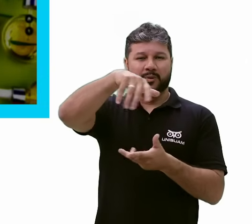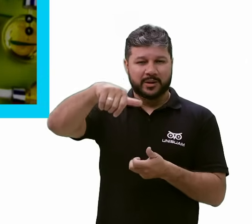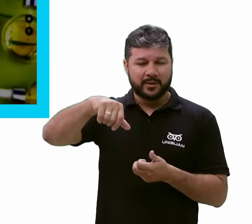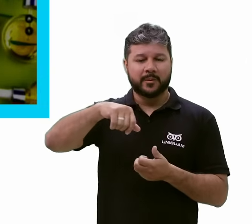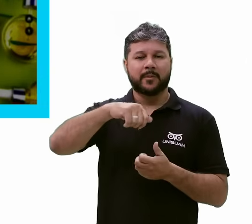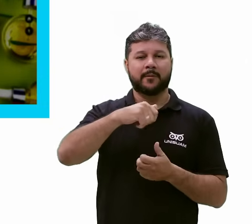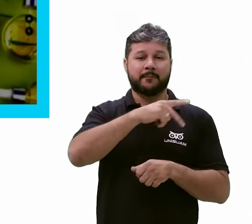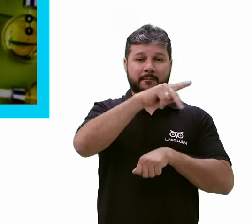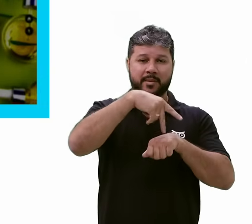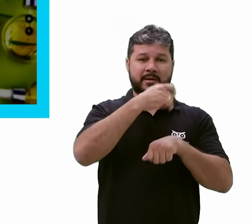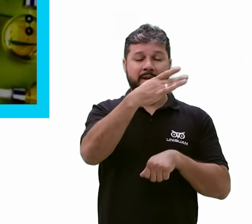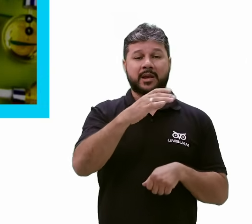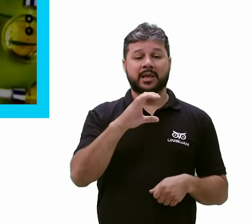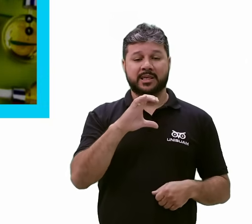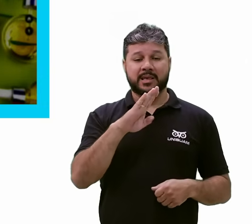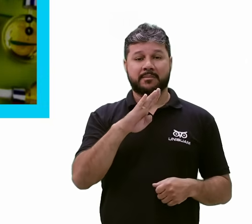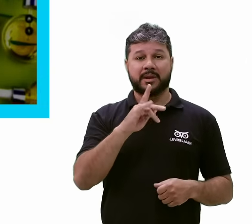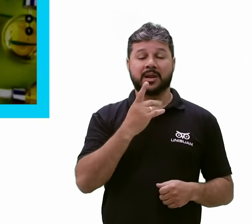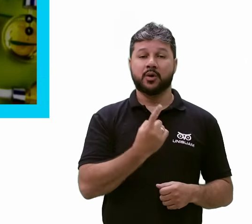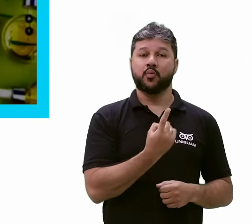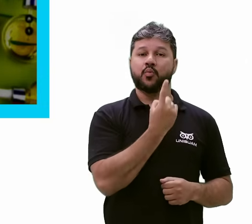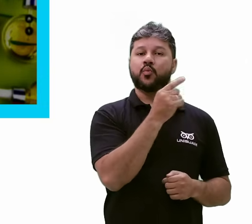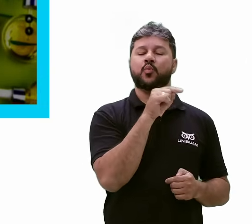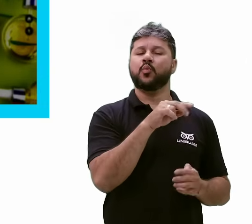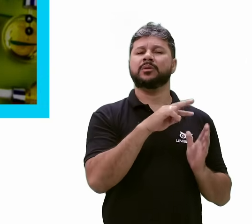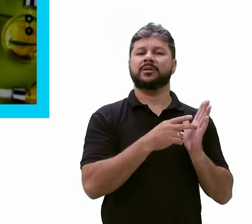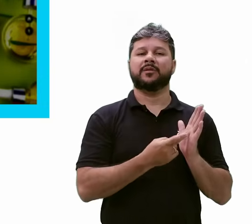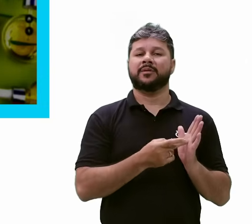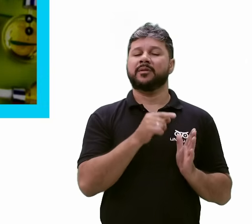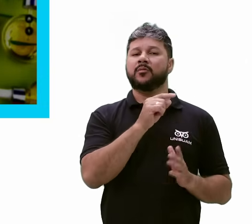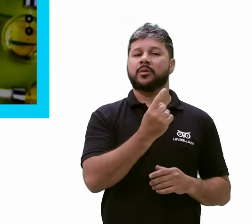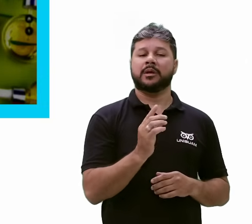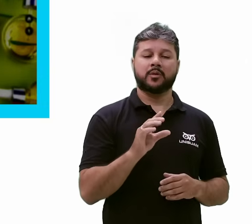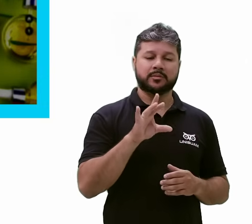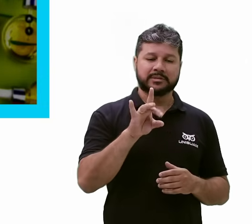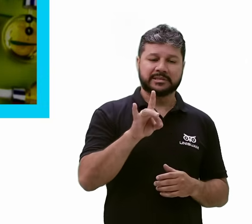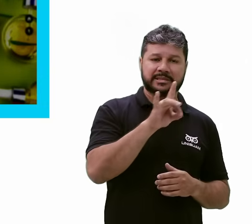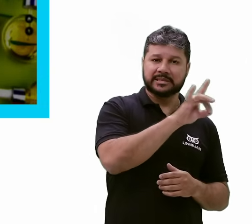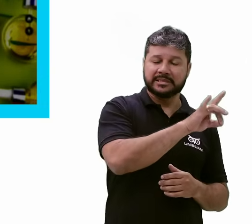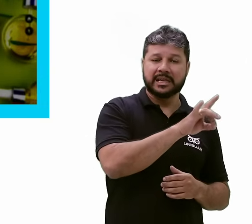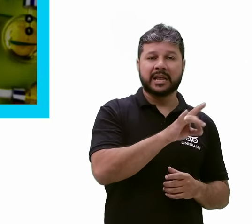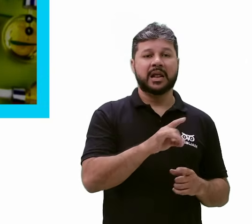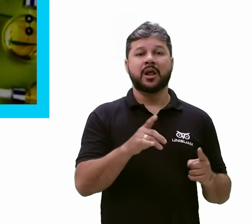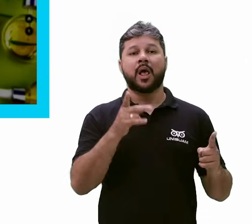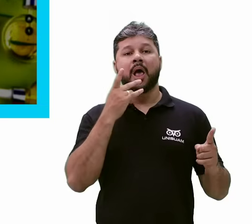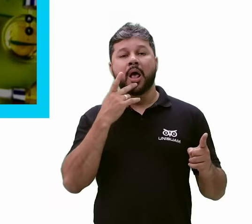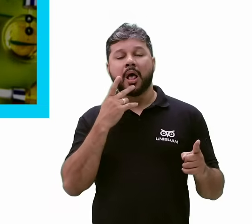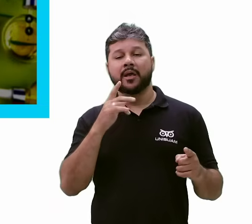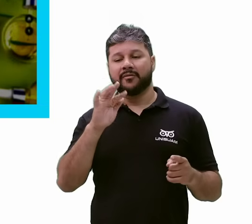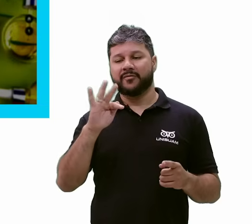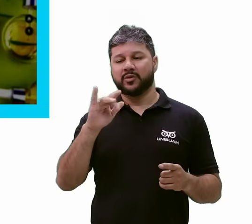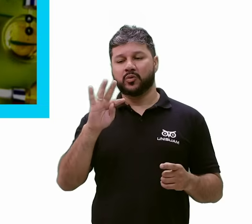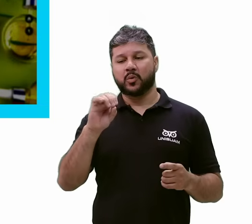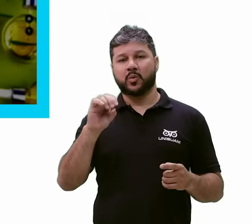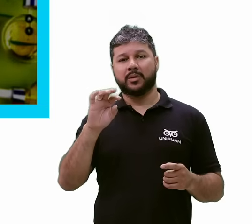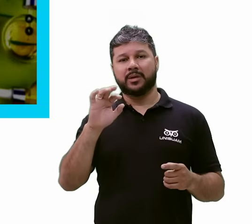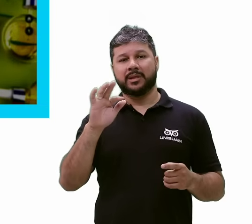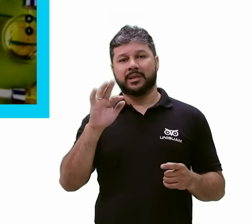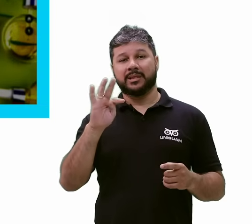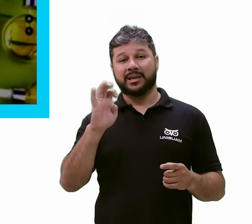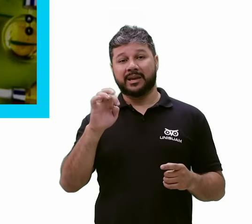artigos internacionais, onde eles usaram CBD isolado, o que significa isso? Eles não trabalham com